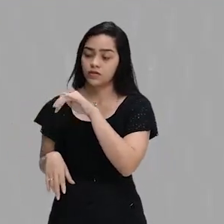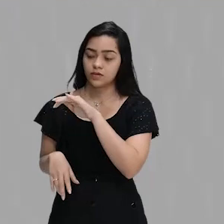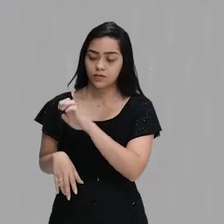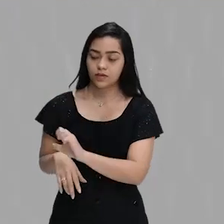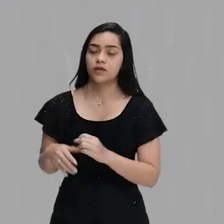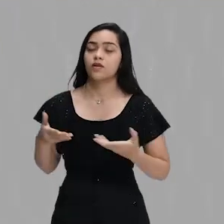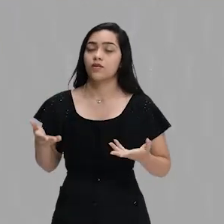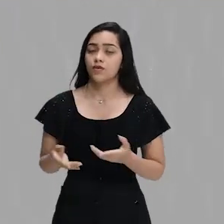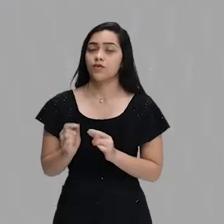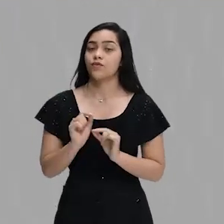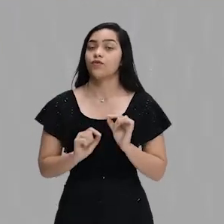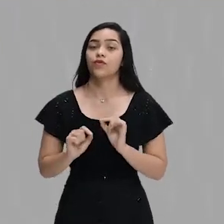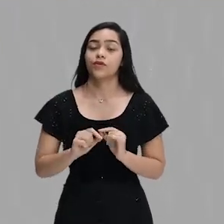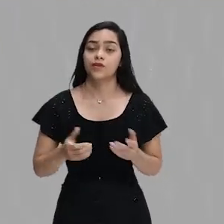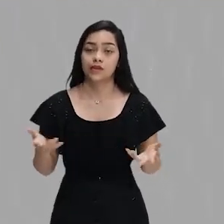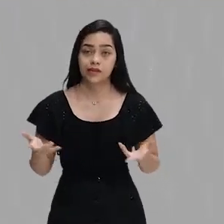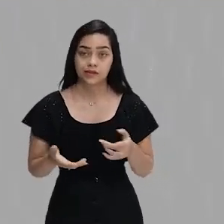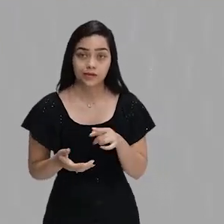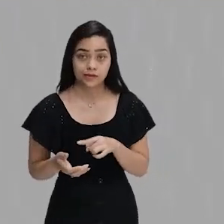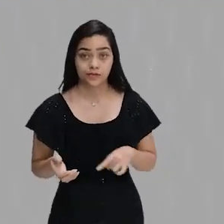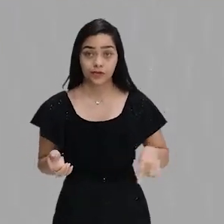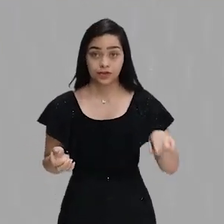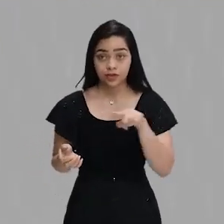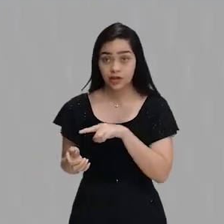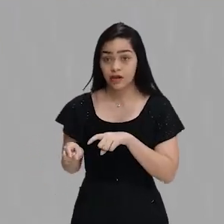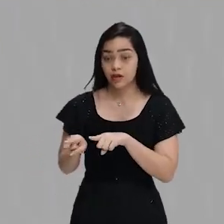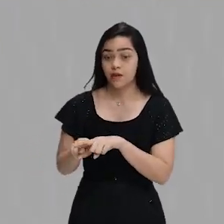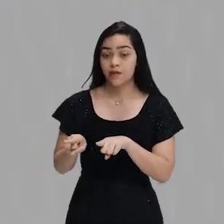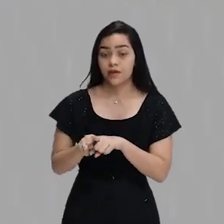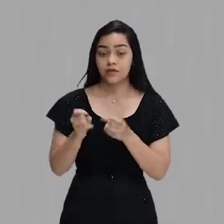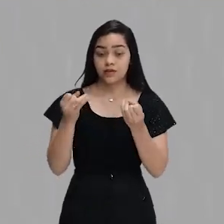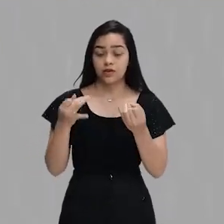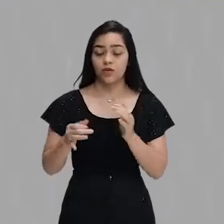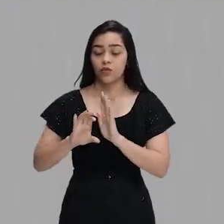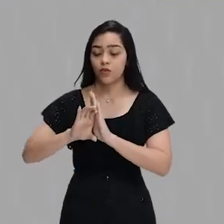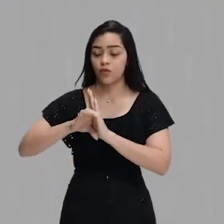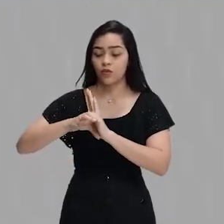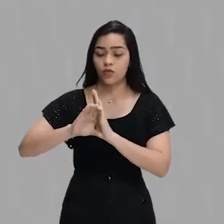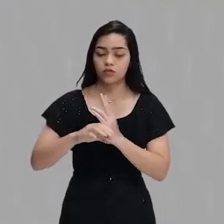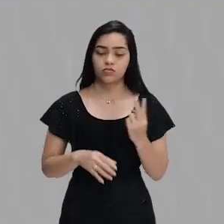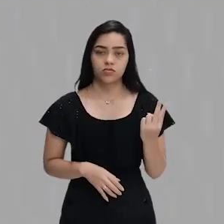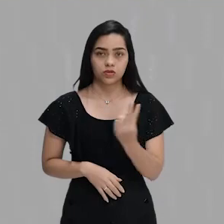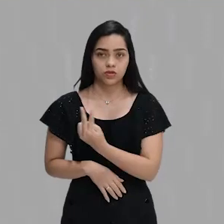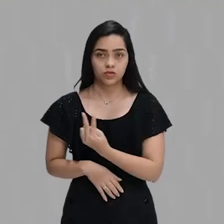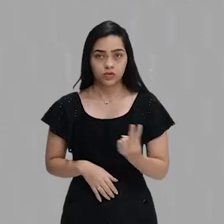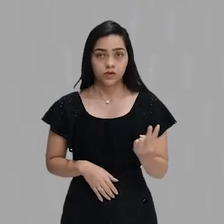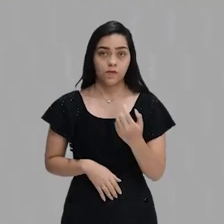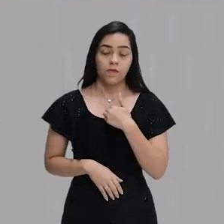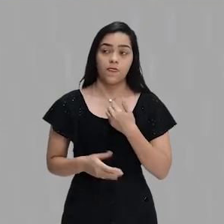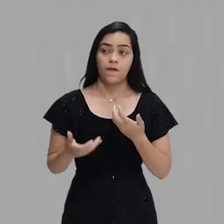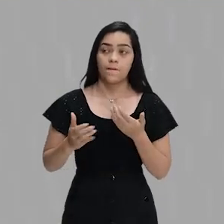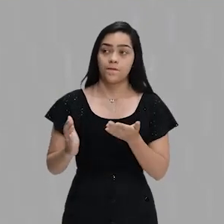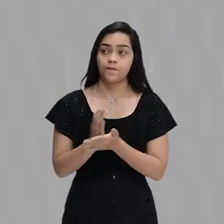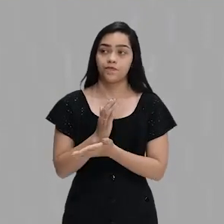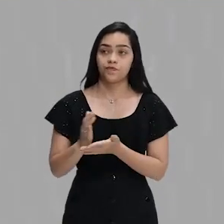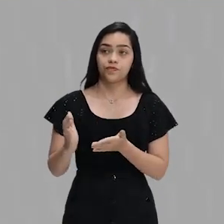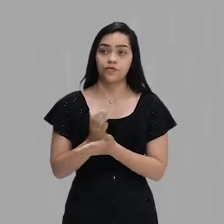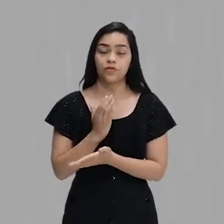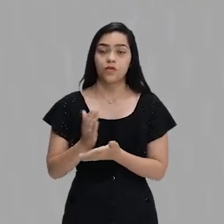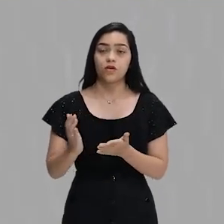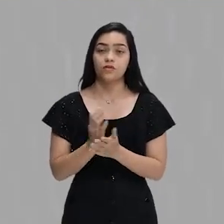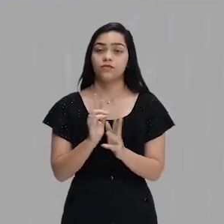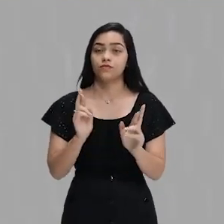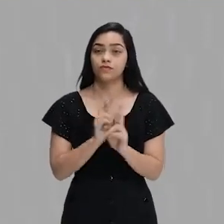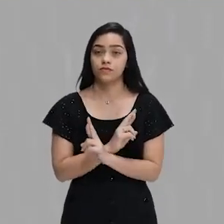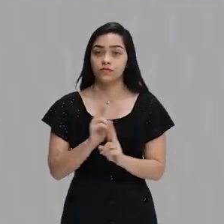nessa aula eu quero, além de falar do conceito, eu quero trabalhar aqui algumas dessas